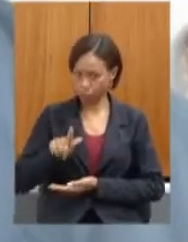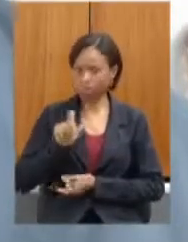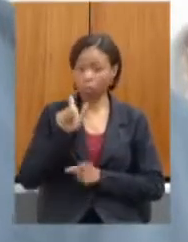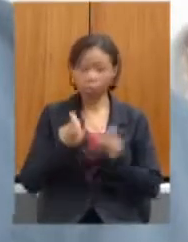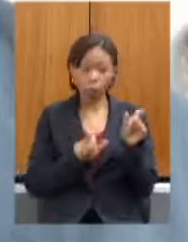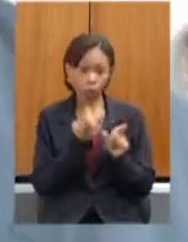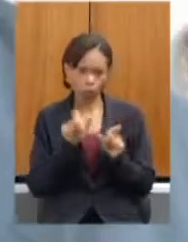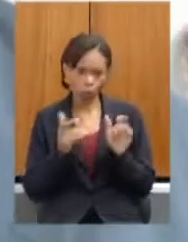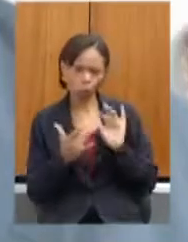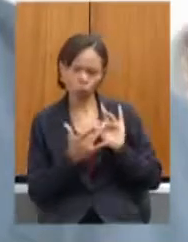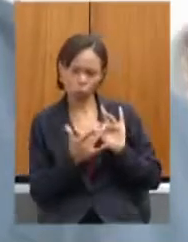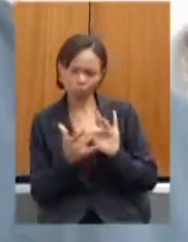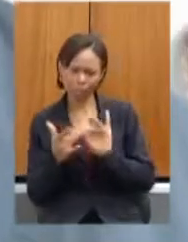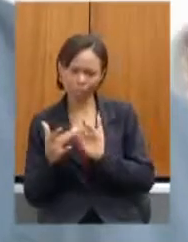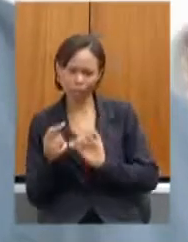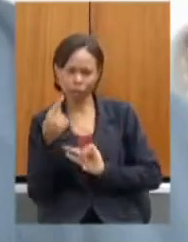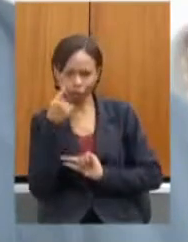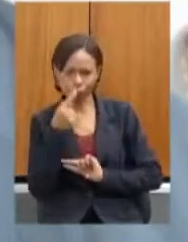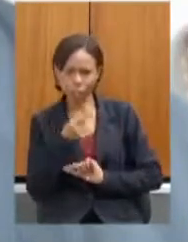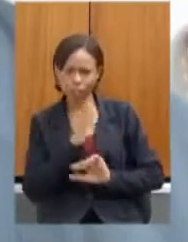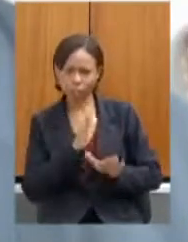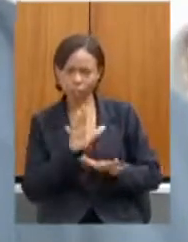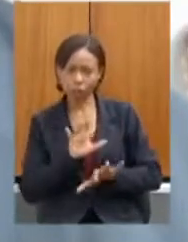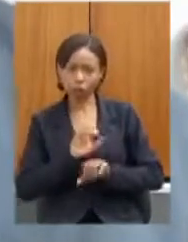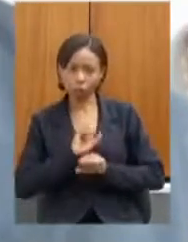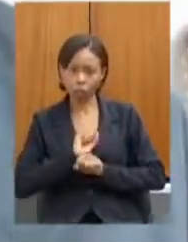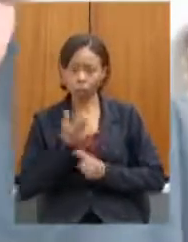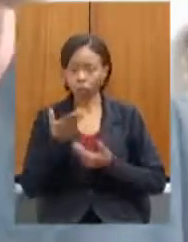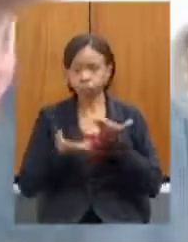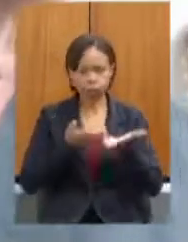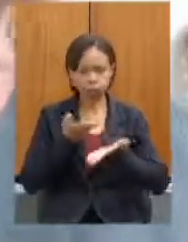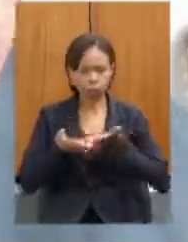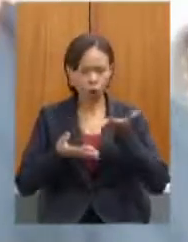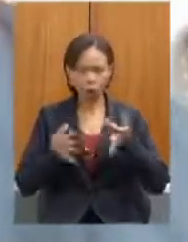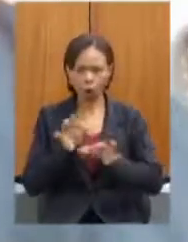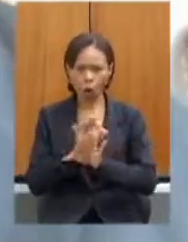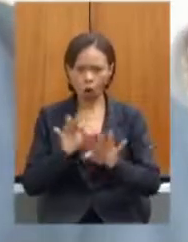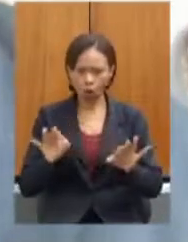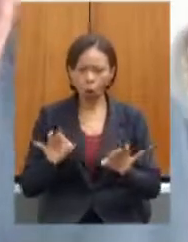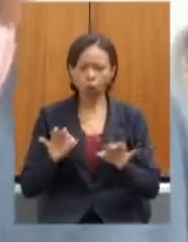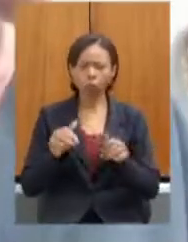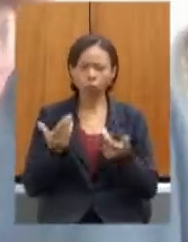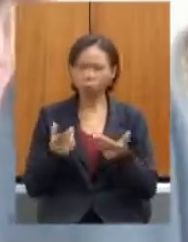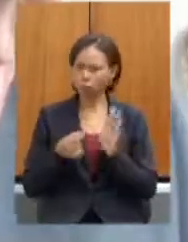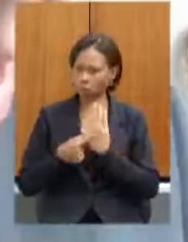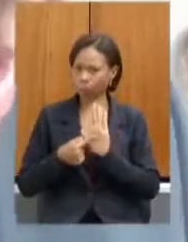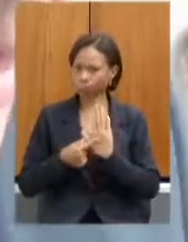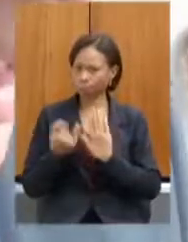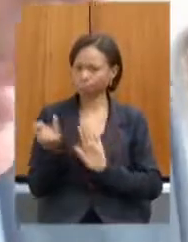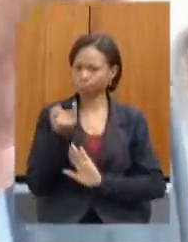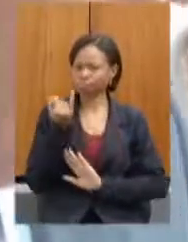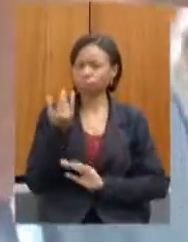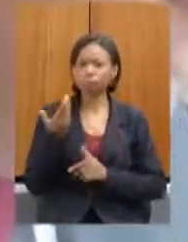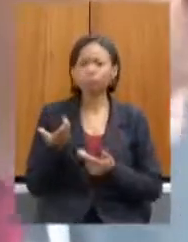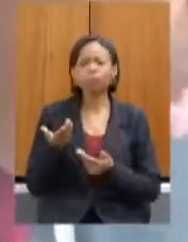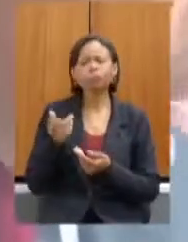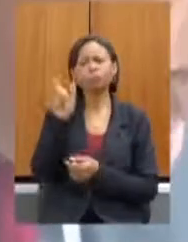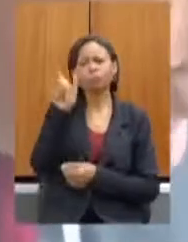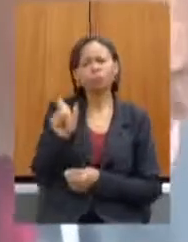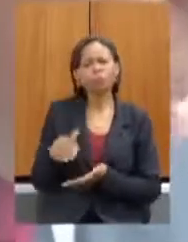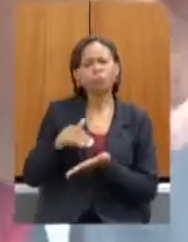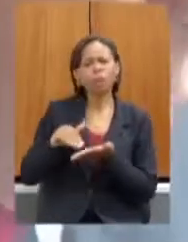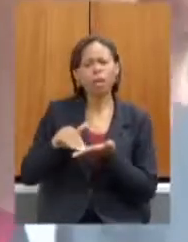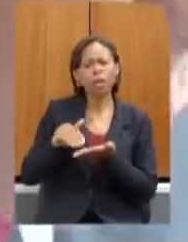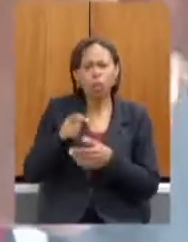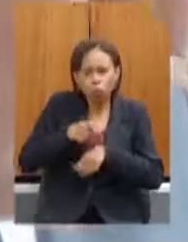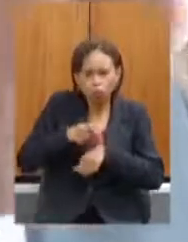pessoas próximas contaminadas e Realmente foi um excelente trabalho estou população gostaria de está caindo secretário acho que